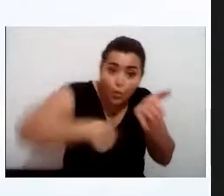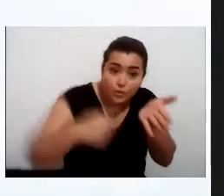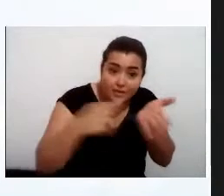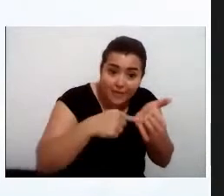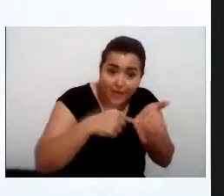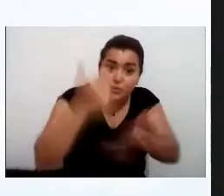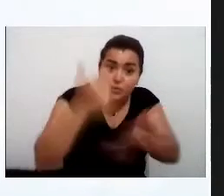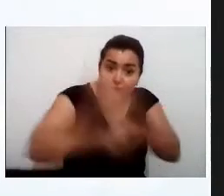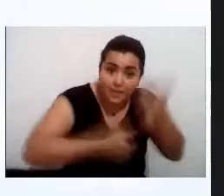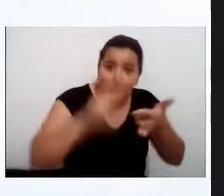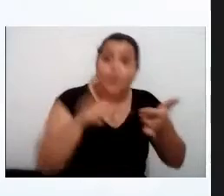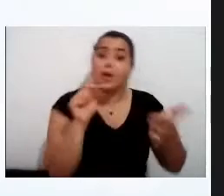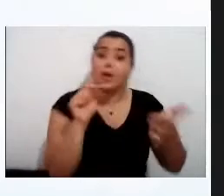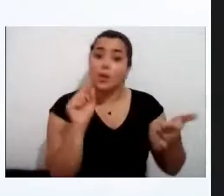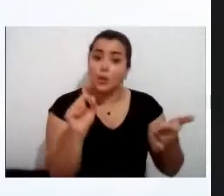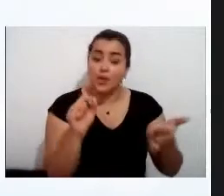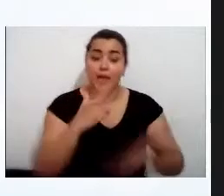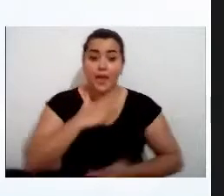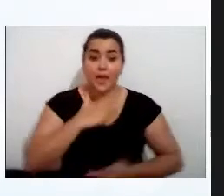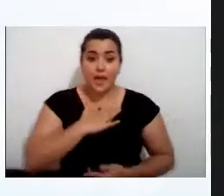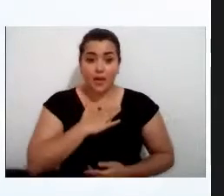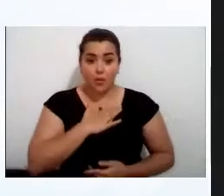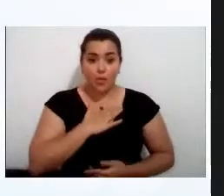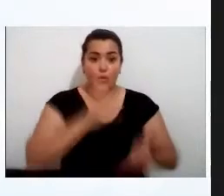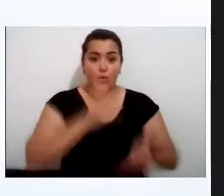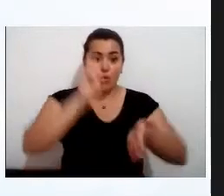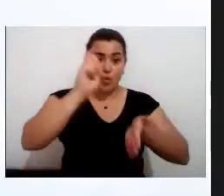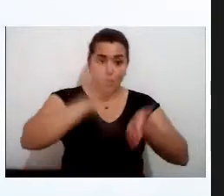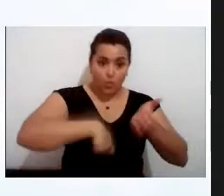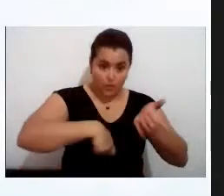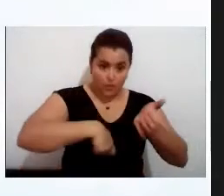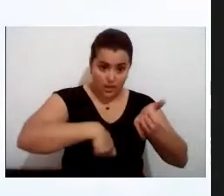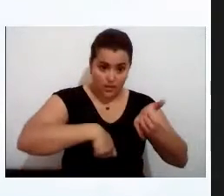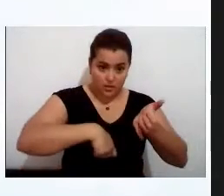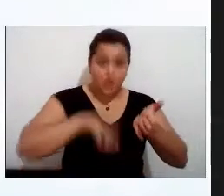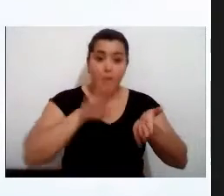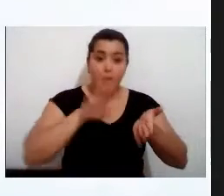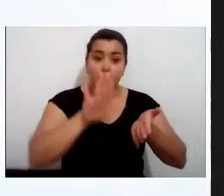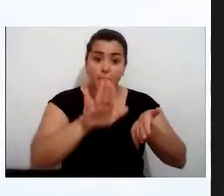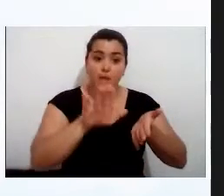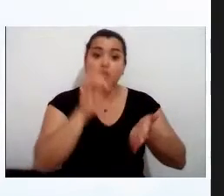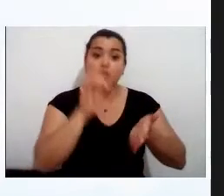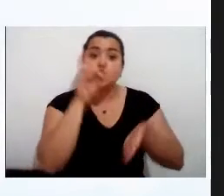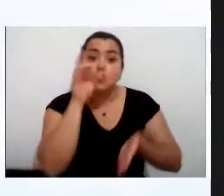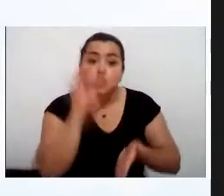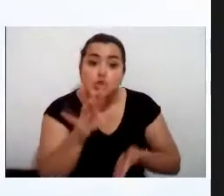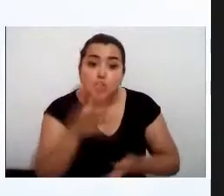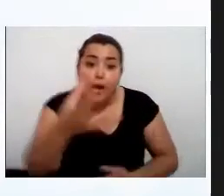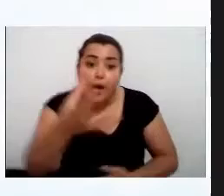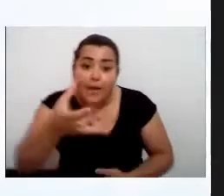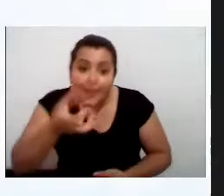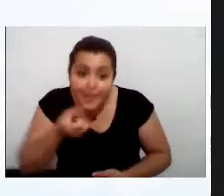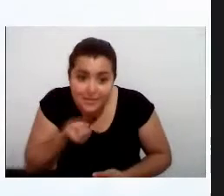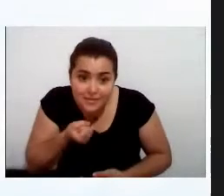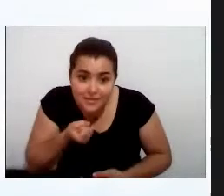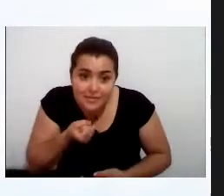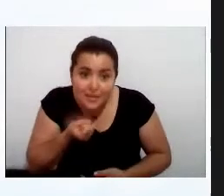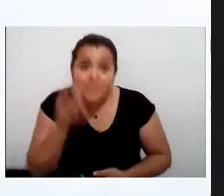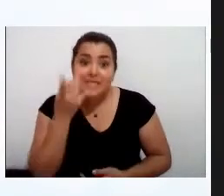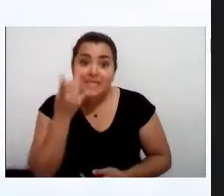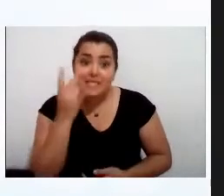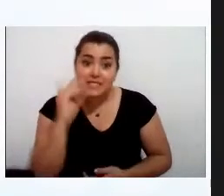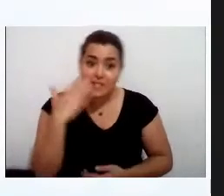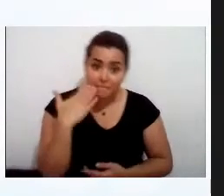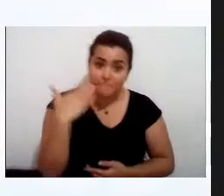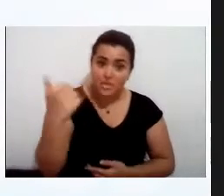que o trabalhador é contratado, mas ele só recebe na medida em que é chamado para prestar